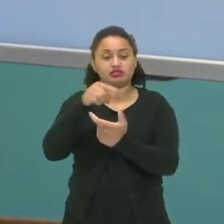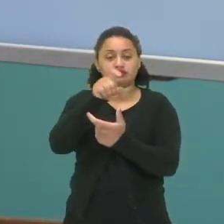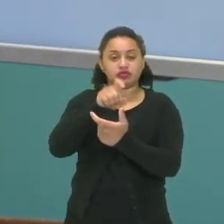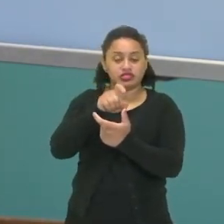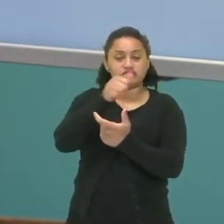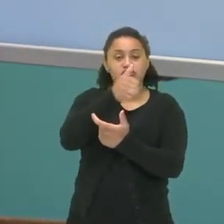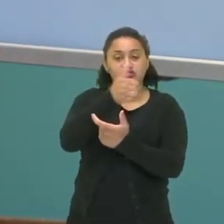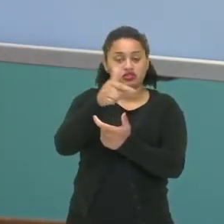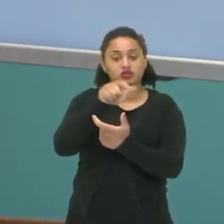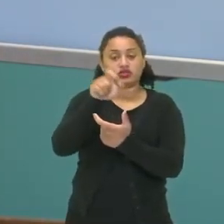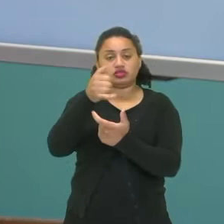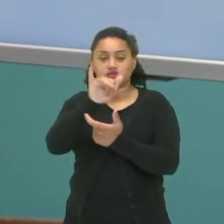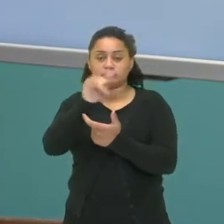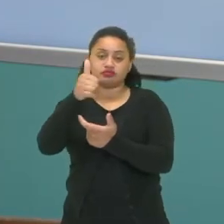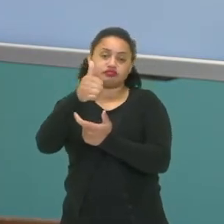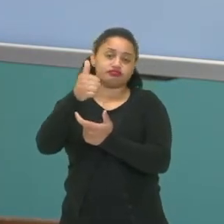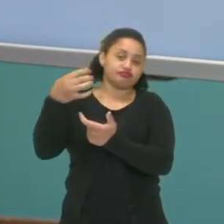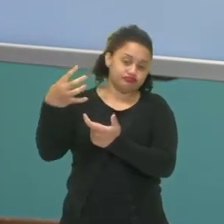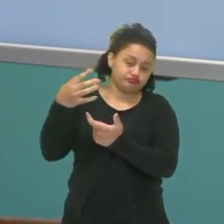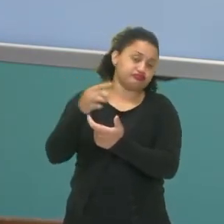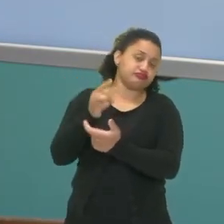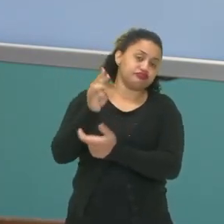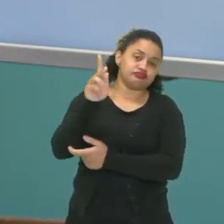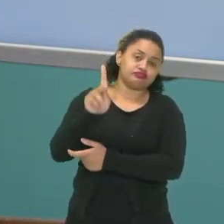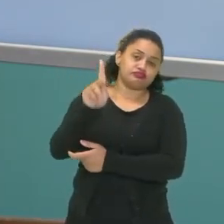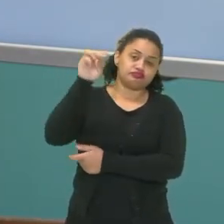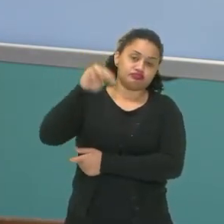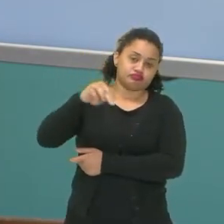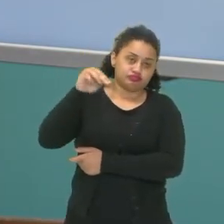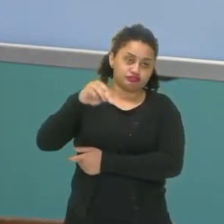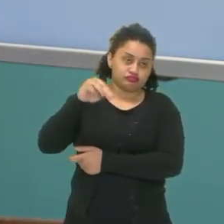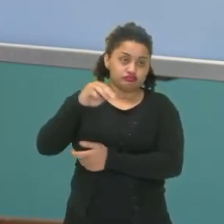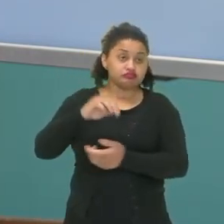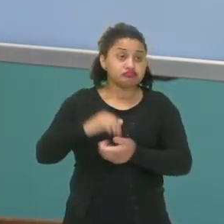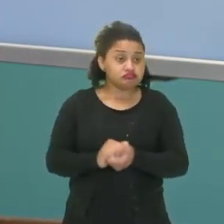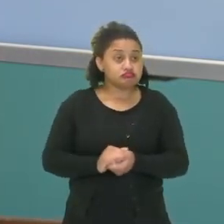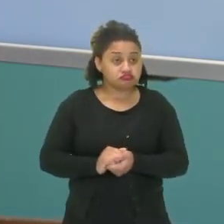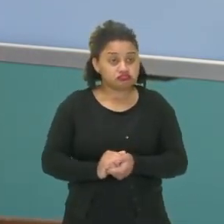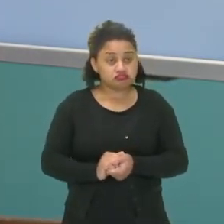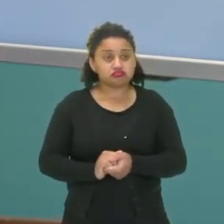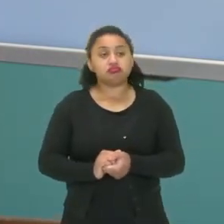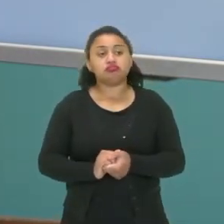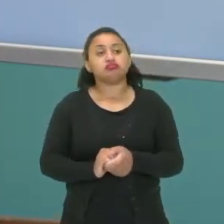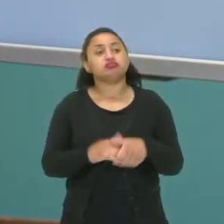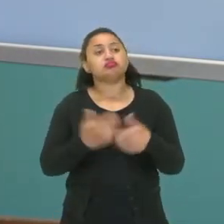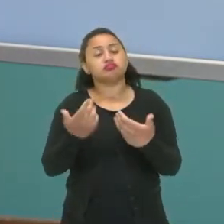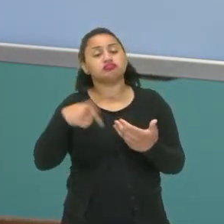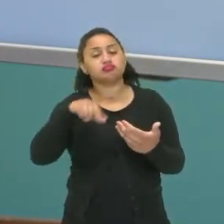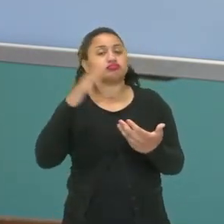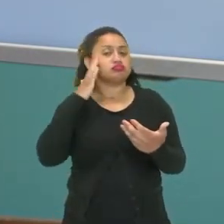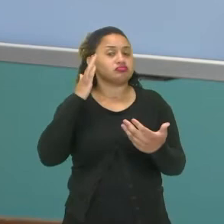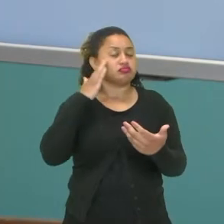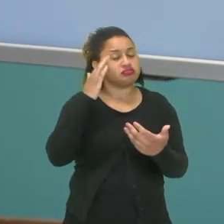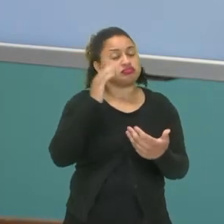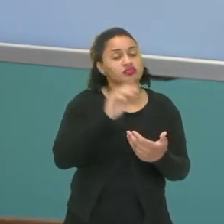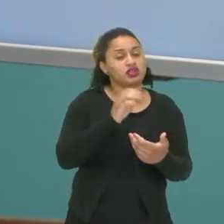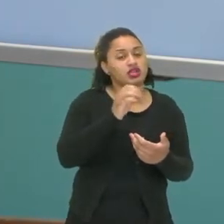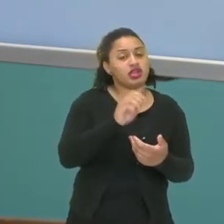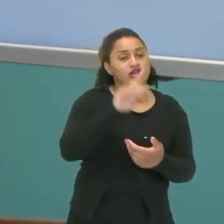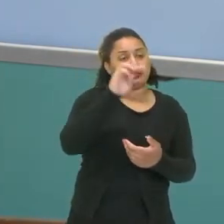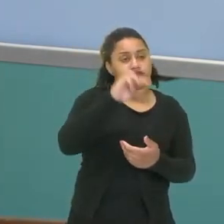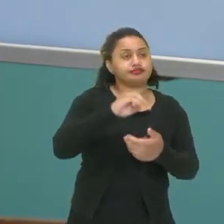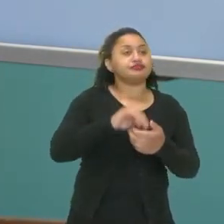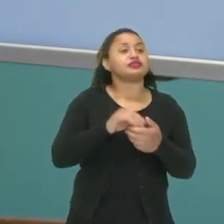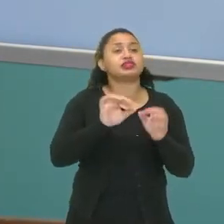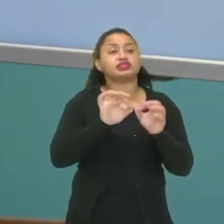para y, obviamente em quilômetros, já que aqui está 0 para 8 e ali a gente já conhecia que era 8 quilômetros. Qual a menor